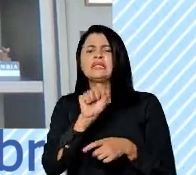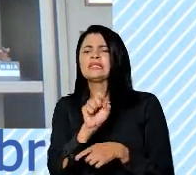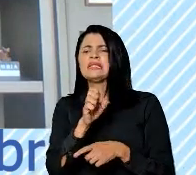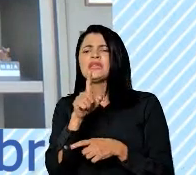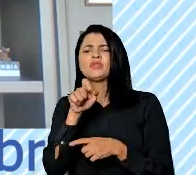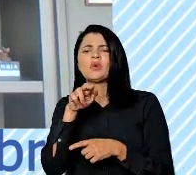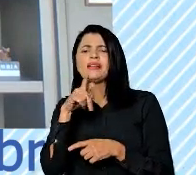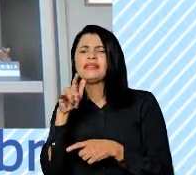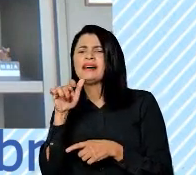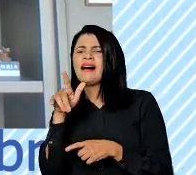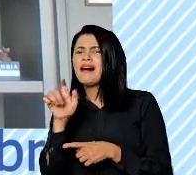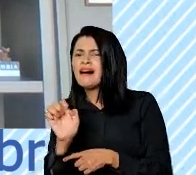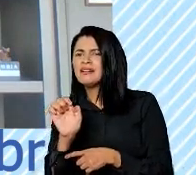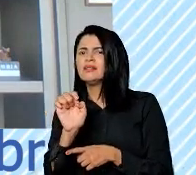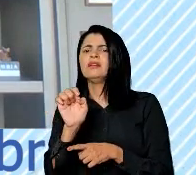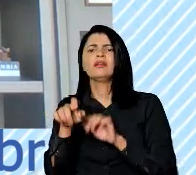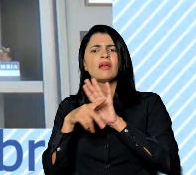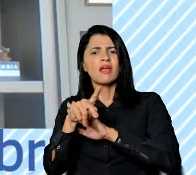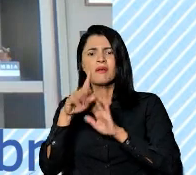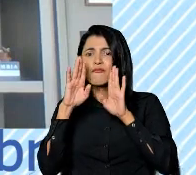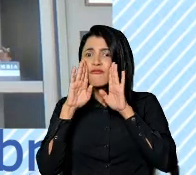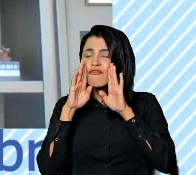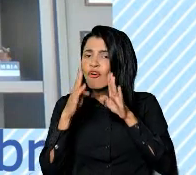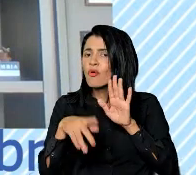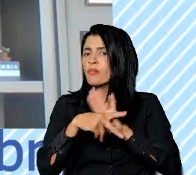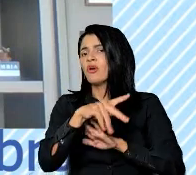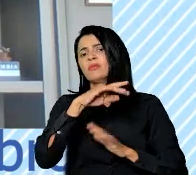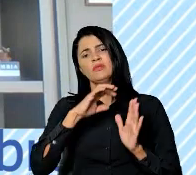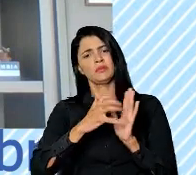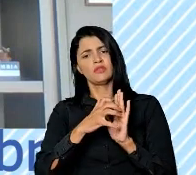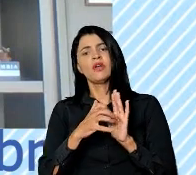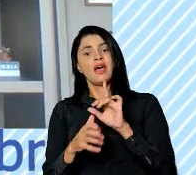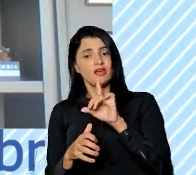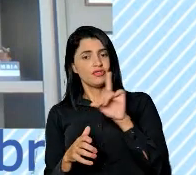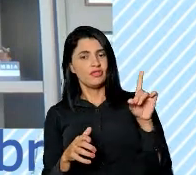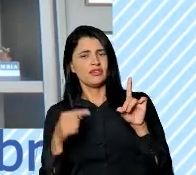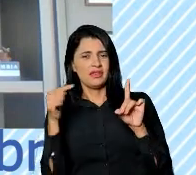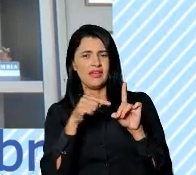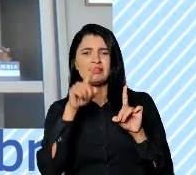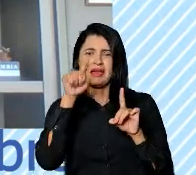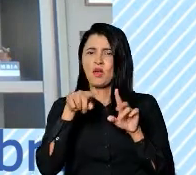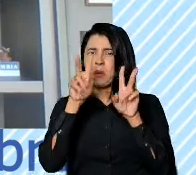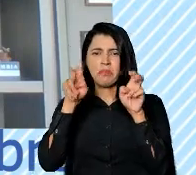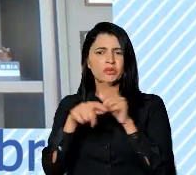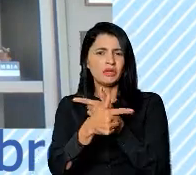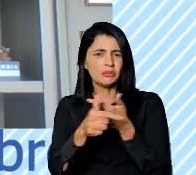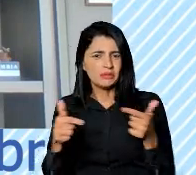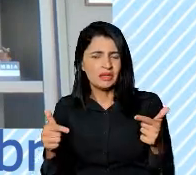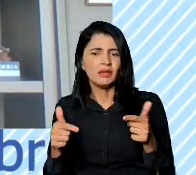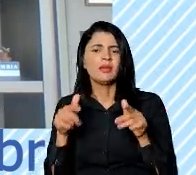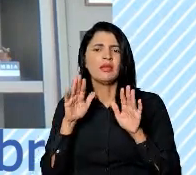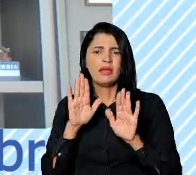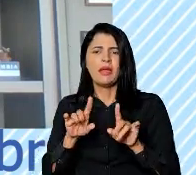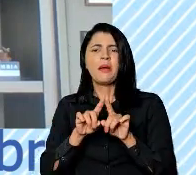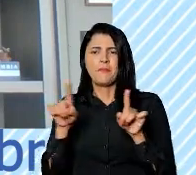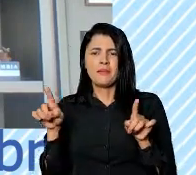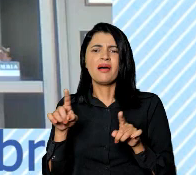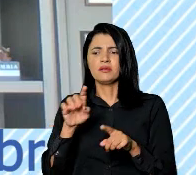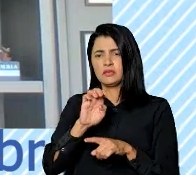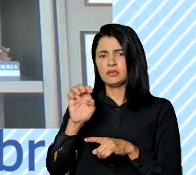pautas centrais nos partidos. Na direita, esta é uma pauta que não existe, mas numa esquerda